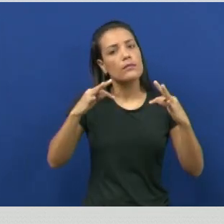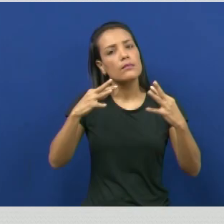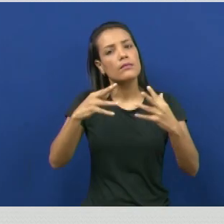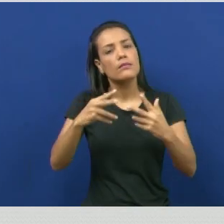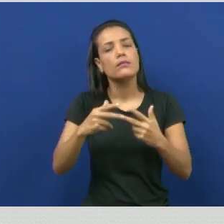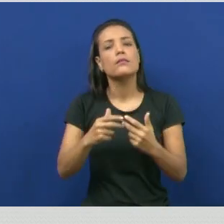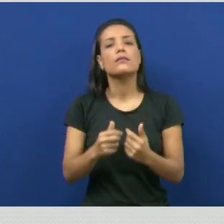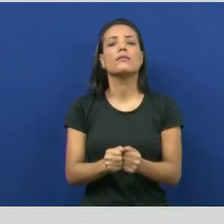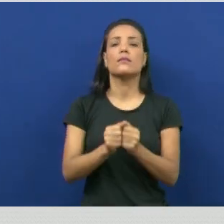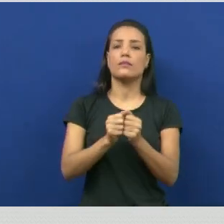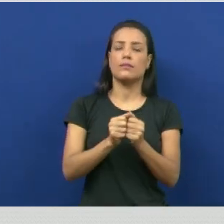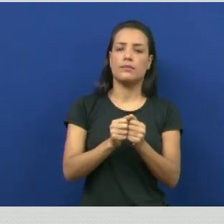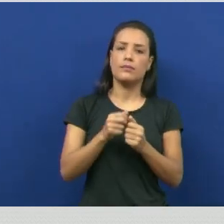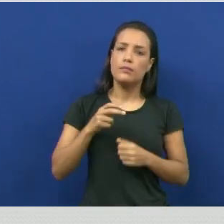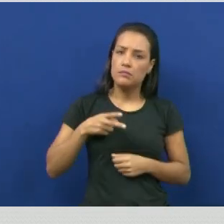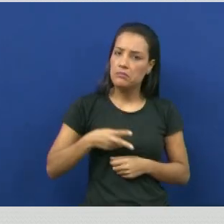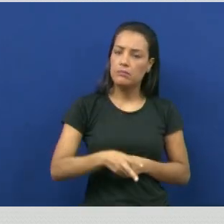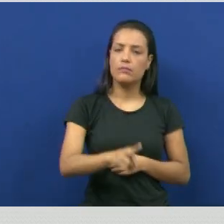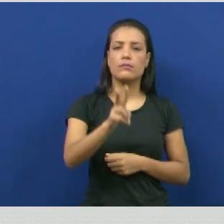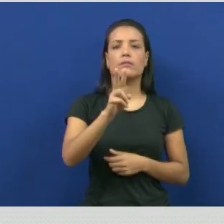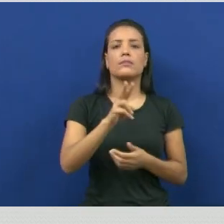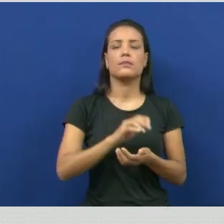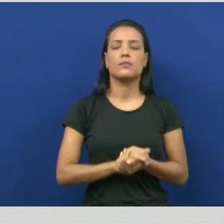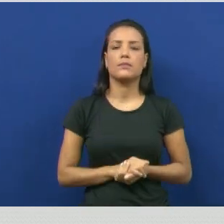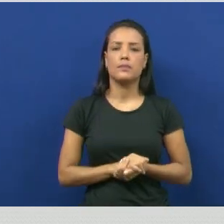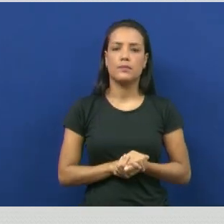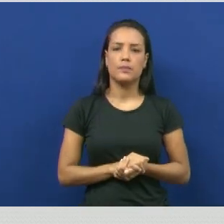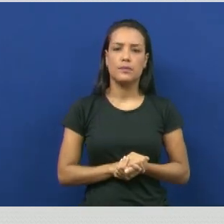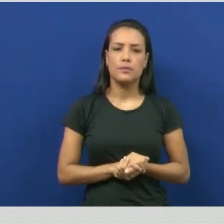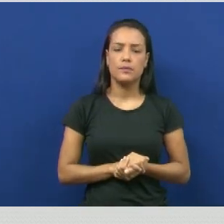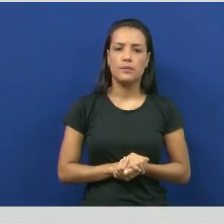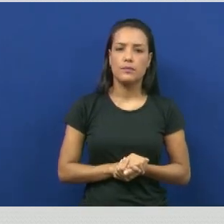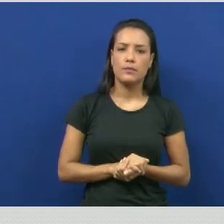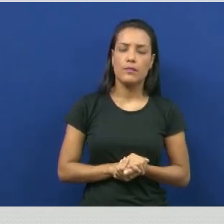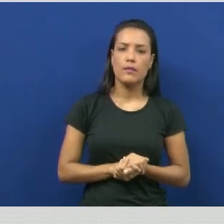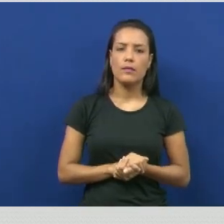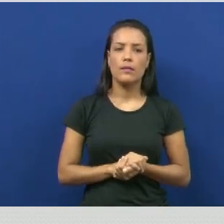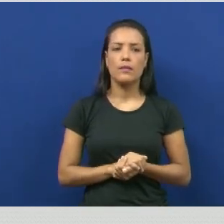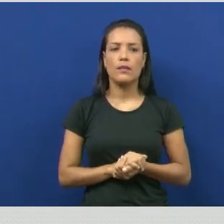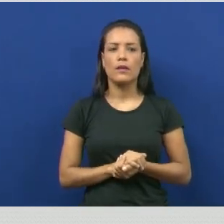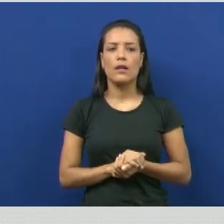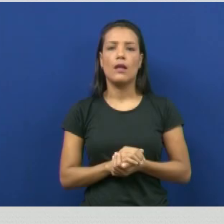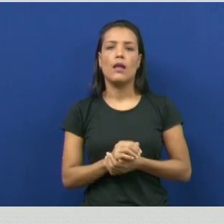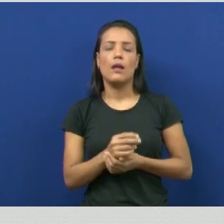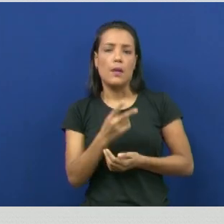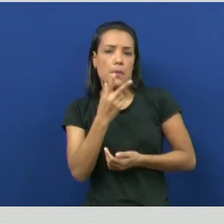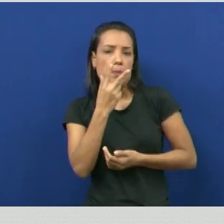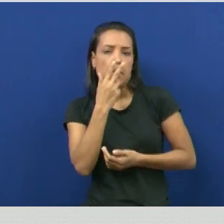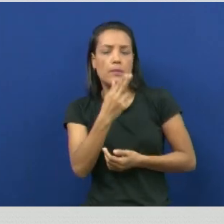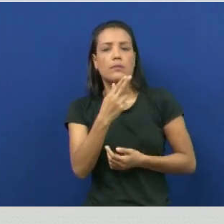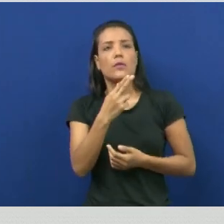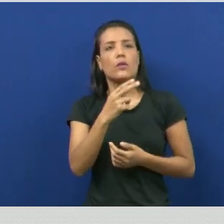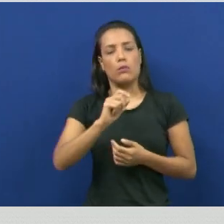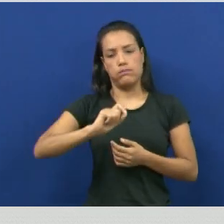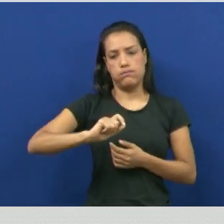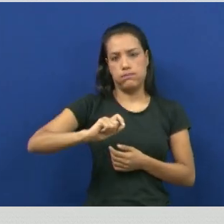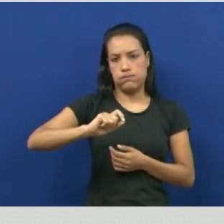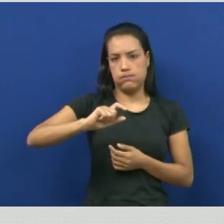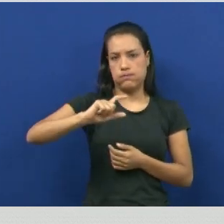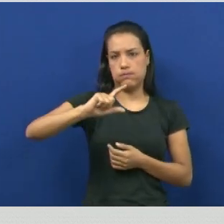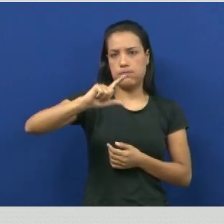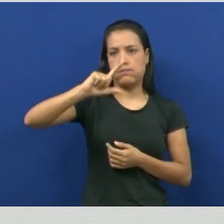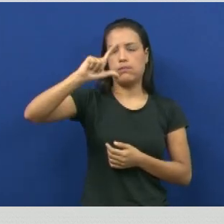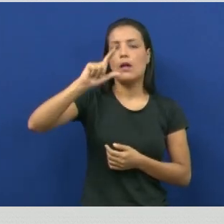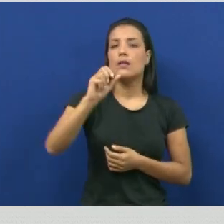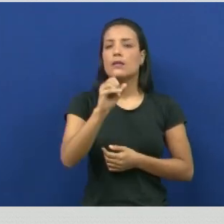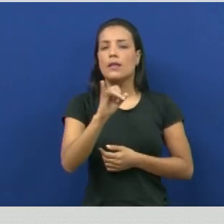mais menos 4 e assim sucessivamente. É como se eu estivesse aumentando a minha dívida, percebe? Eu estou lá com uma dívida de